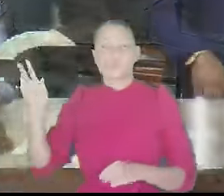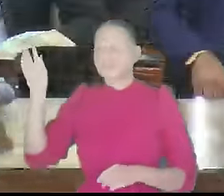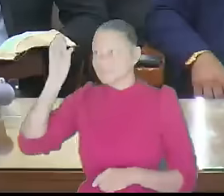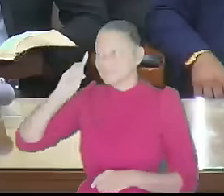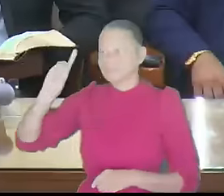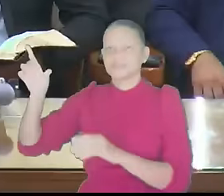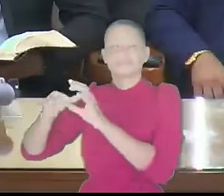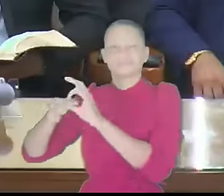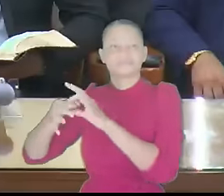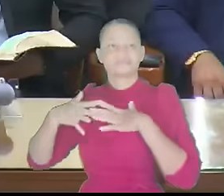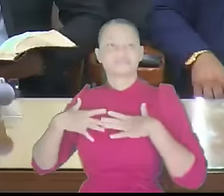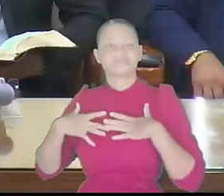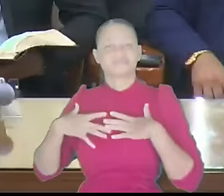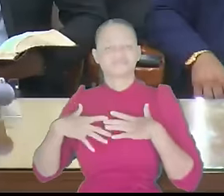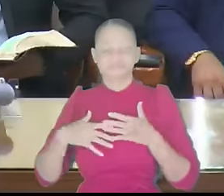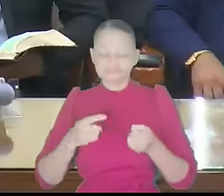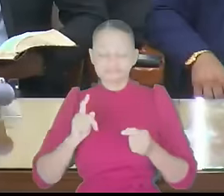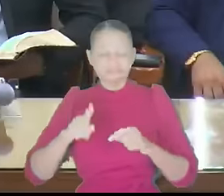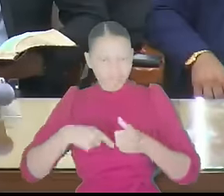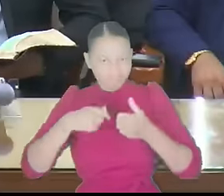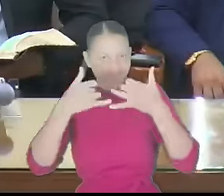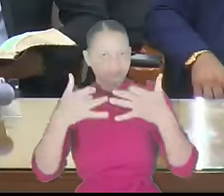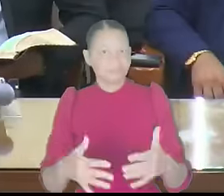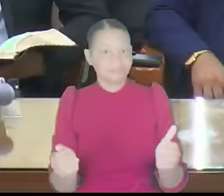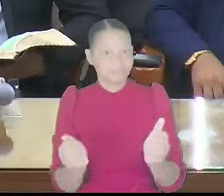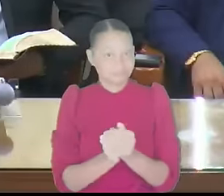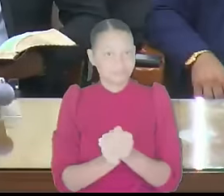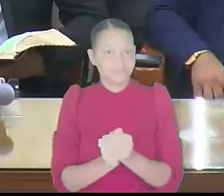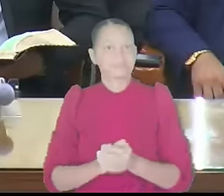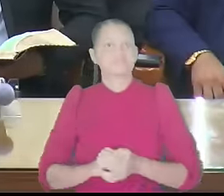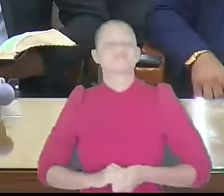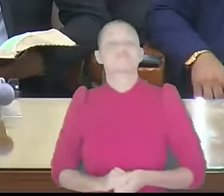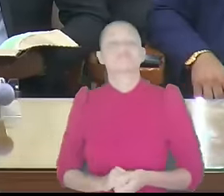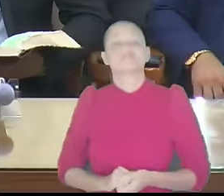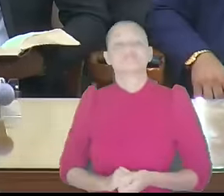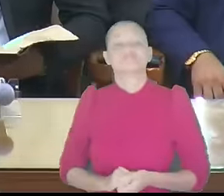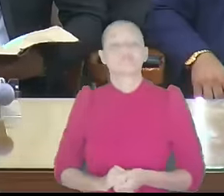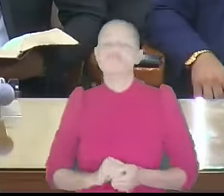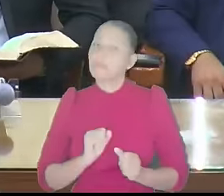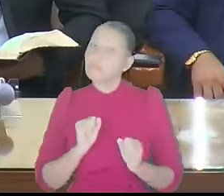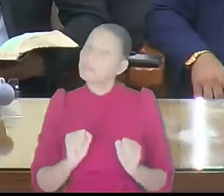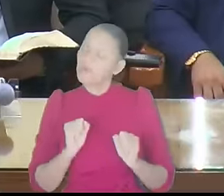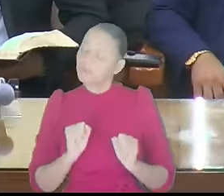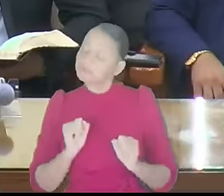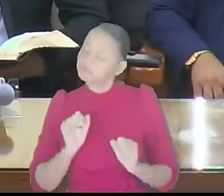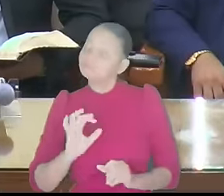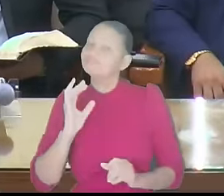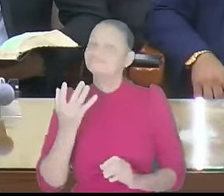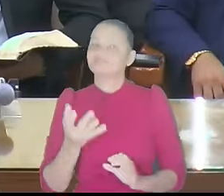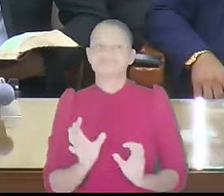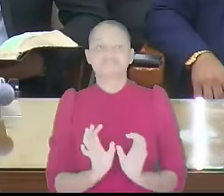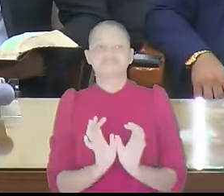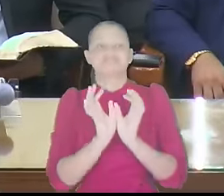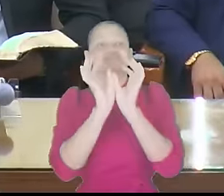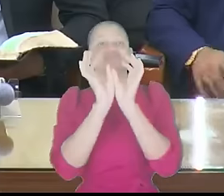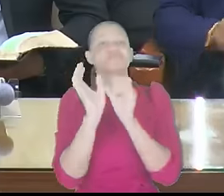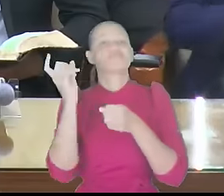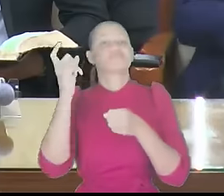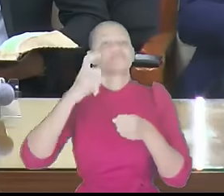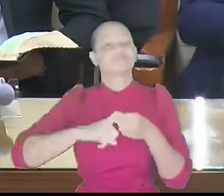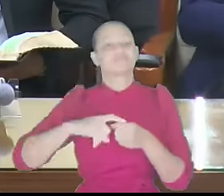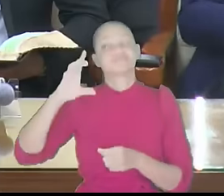que eu vou falar isso aí para vocês. Amém? Talvez numa ceia. Talvez numa ceia. A gente volta. Deus o